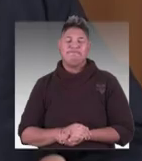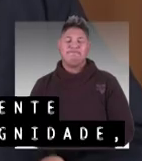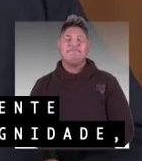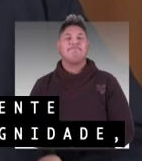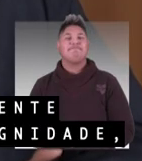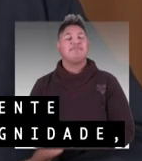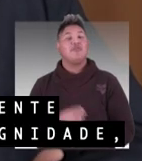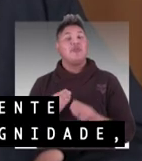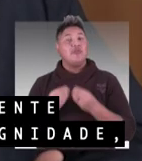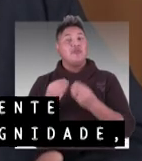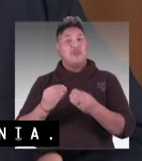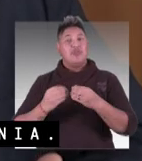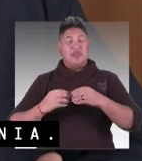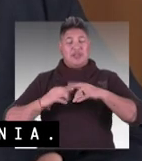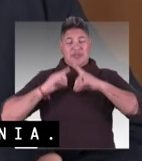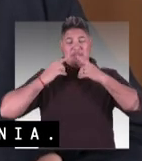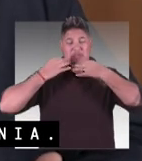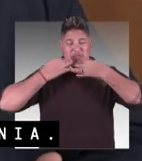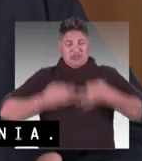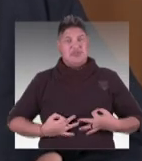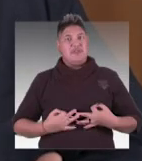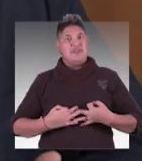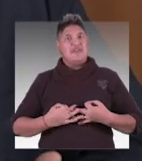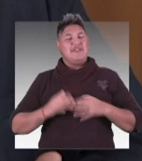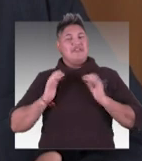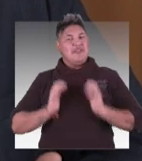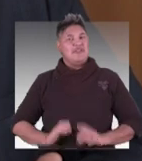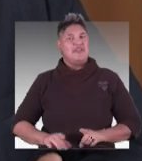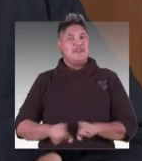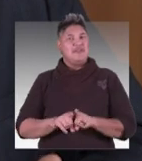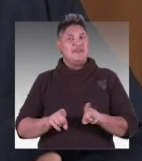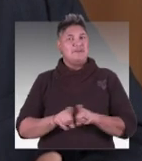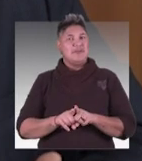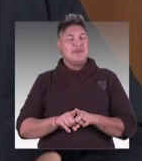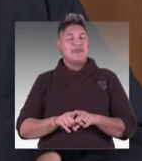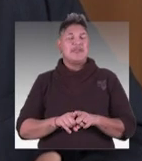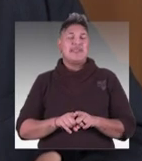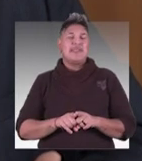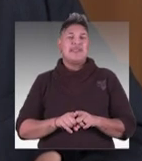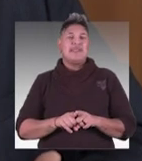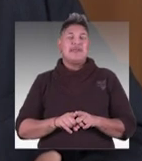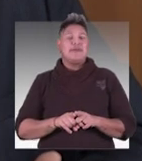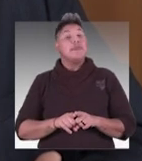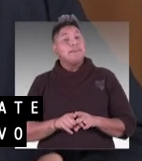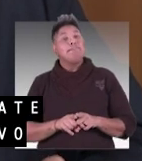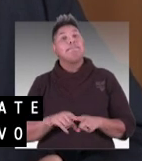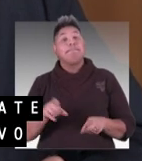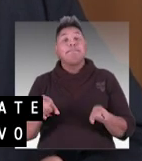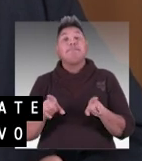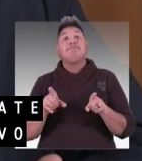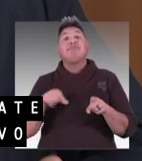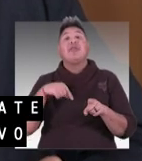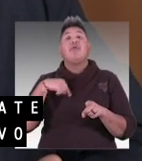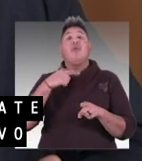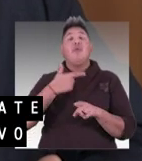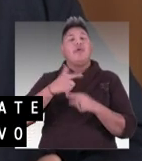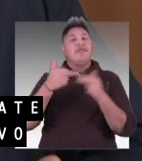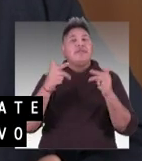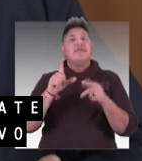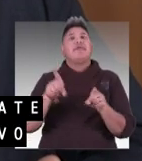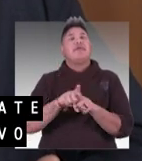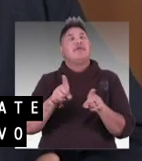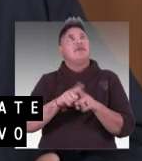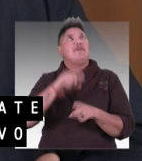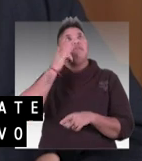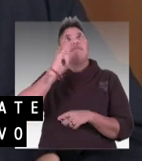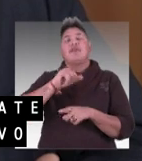gente leva dignidade, a gente leva cidadania. A par disso, o trabalho no combate ao trabalho